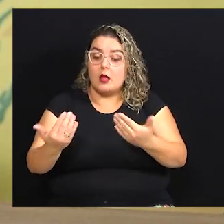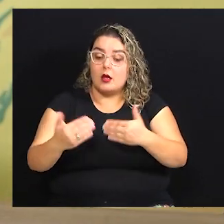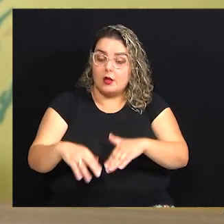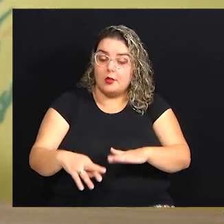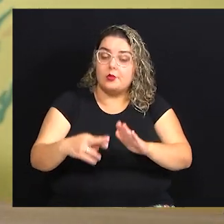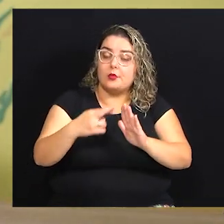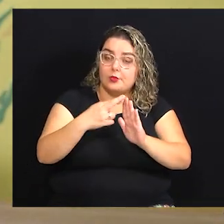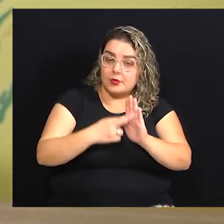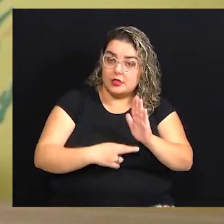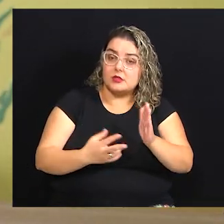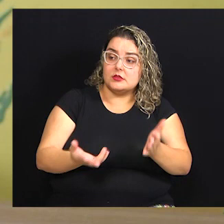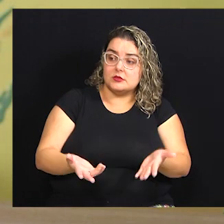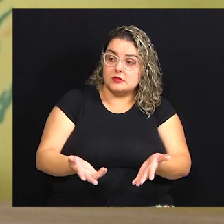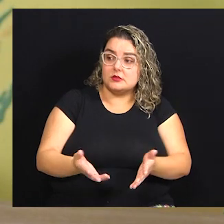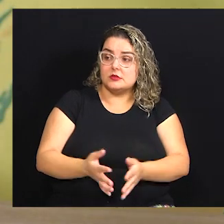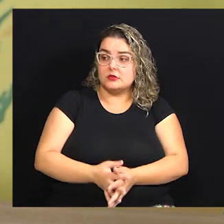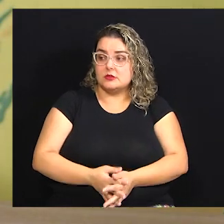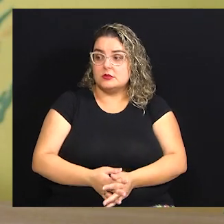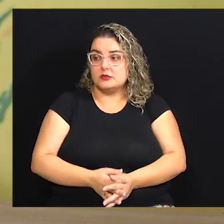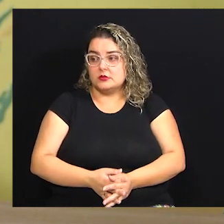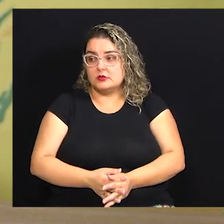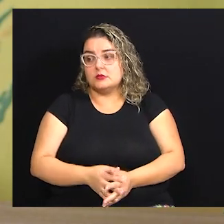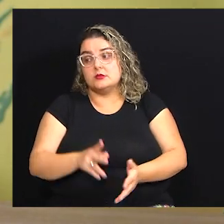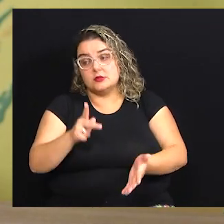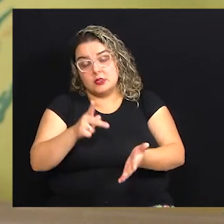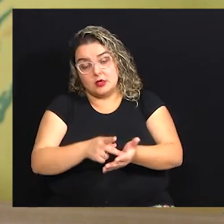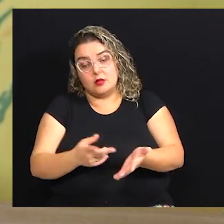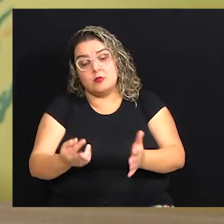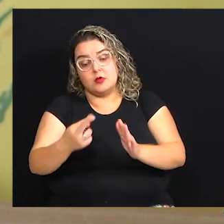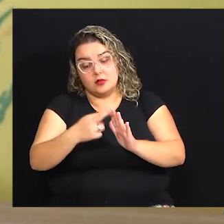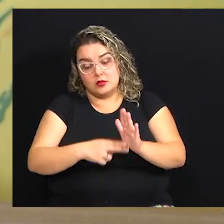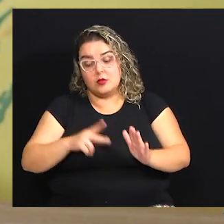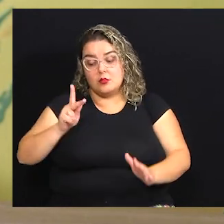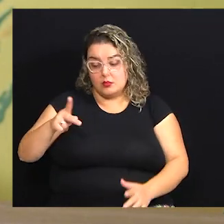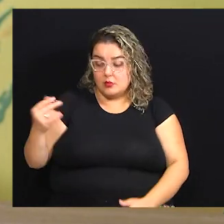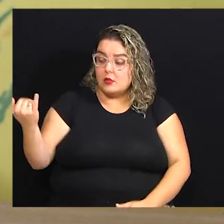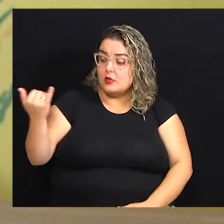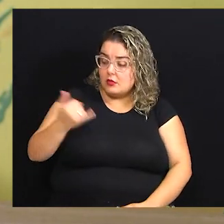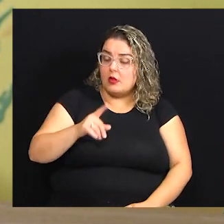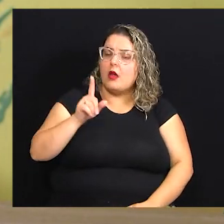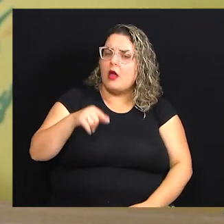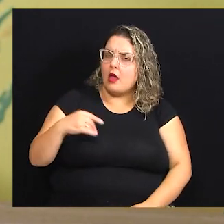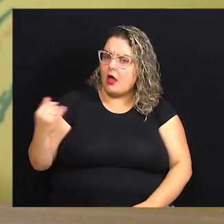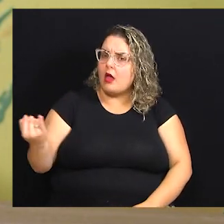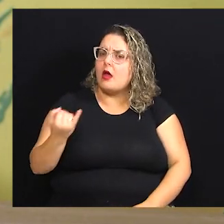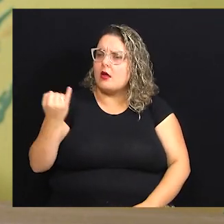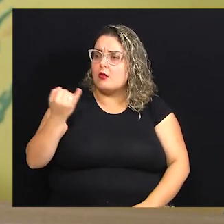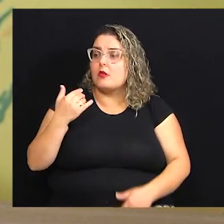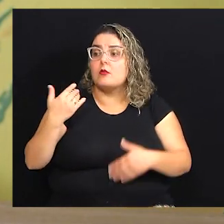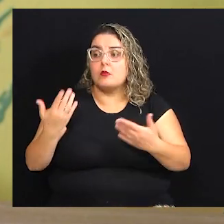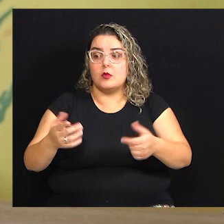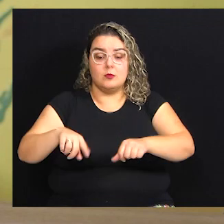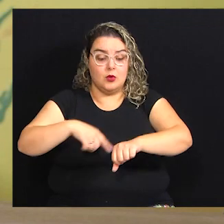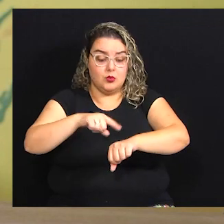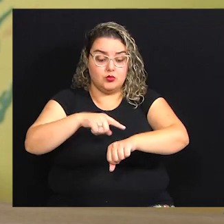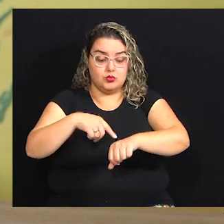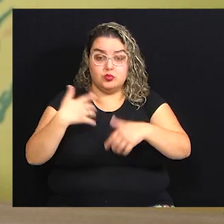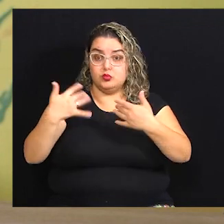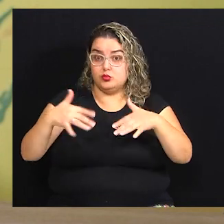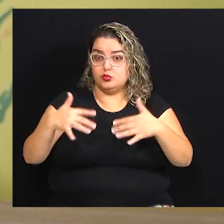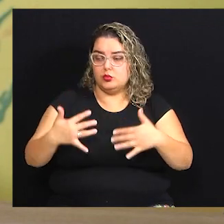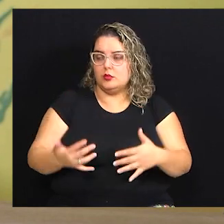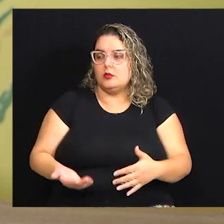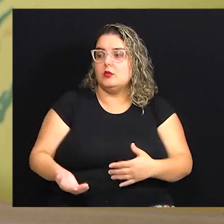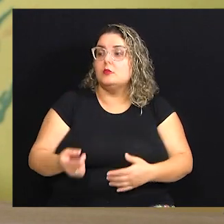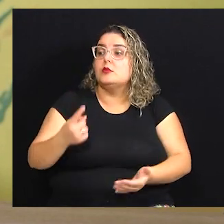prova de redação, e realmente a redação, como diz o professor, é extremamente importante. Bom, passou rápido o nosso